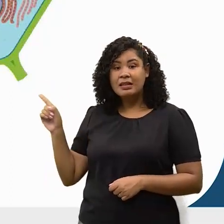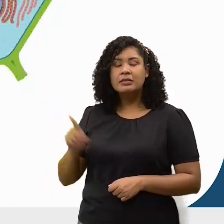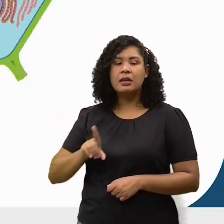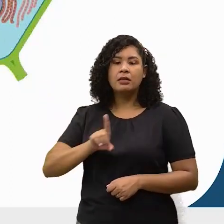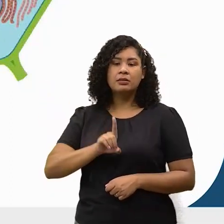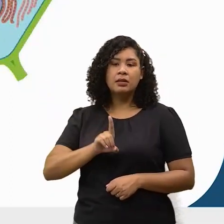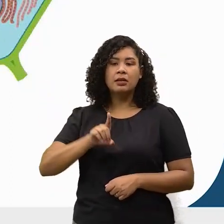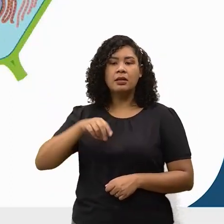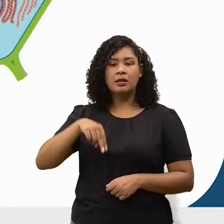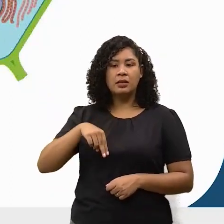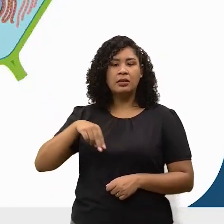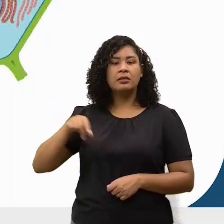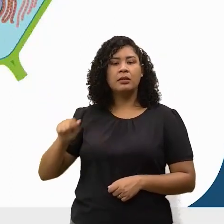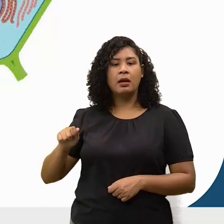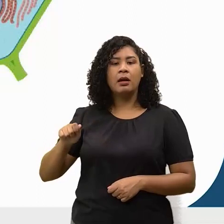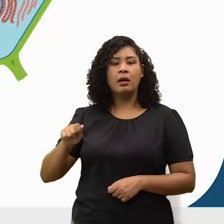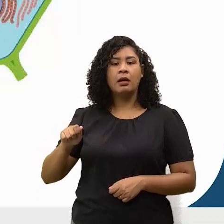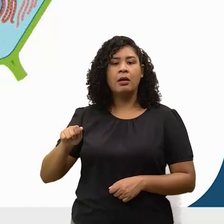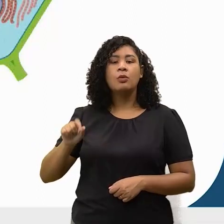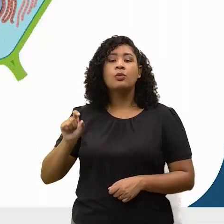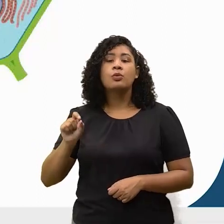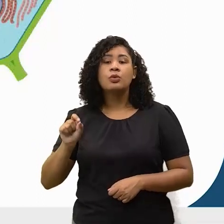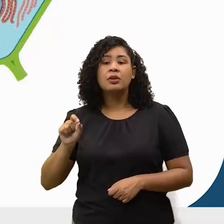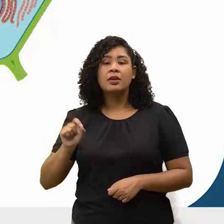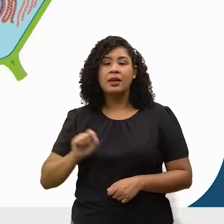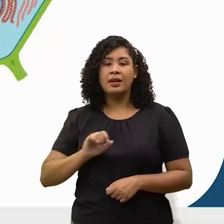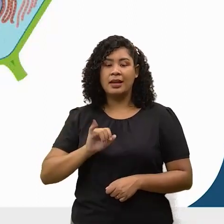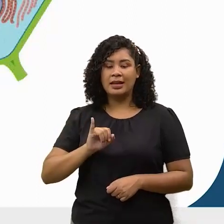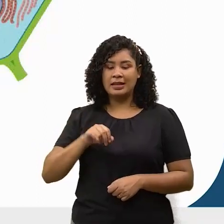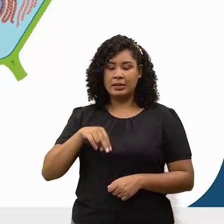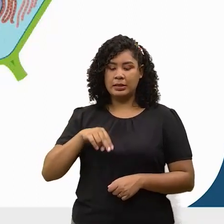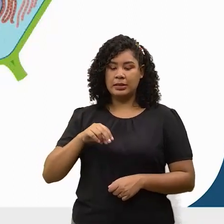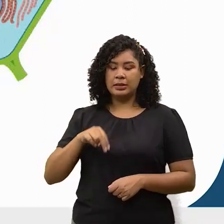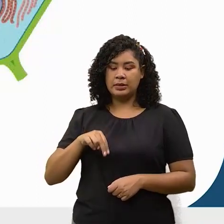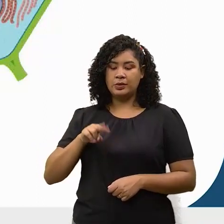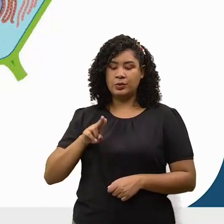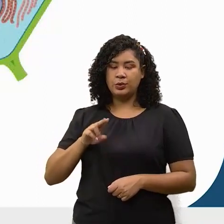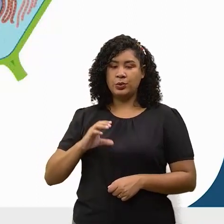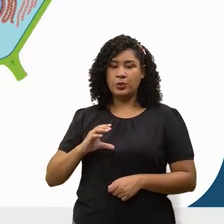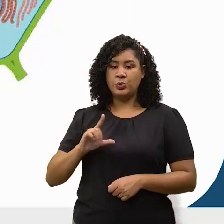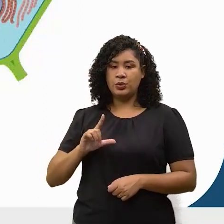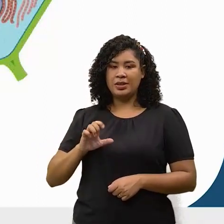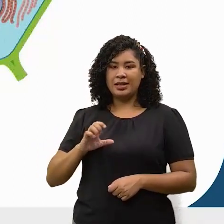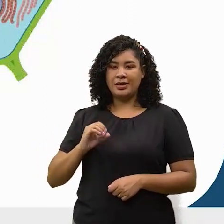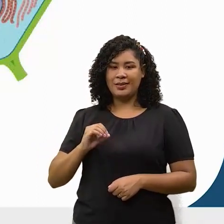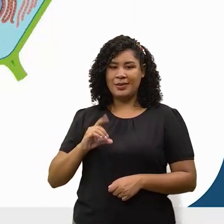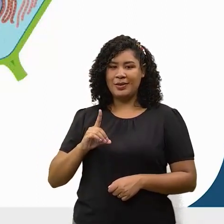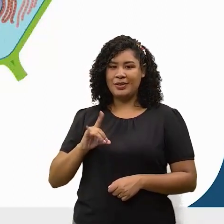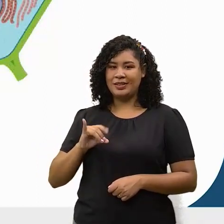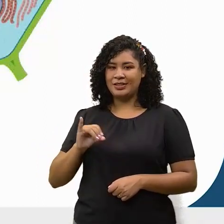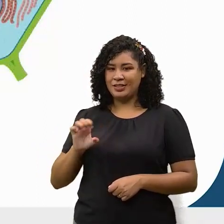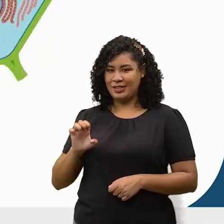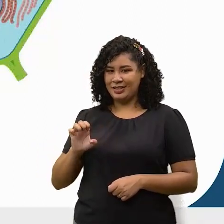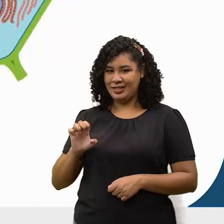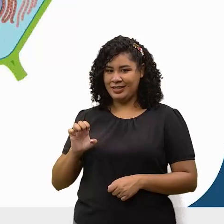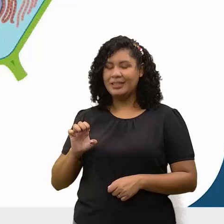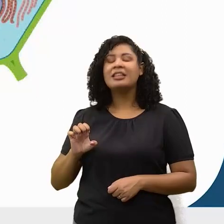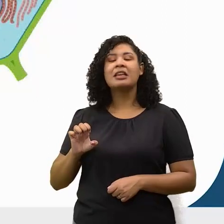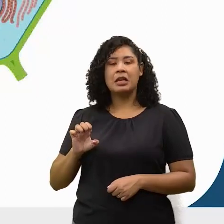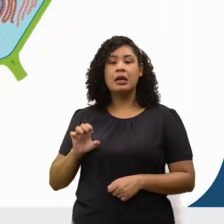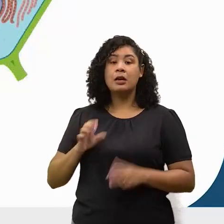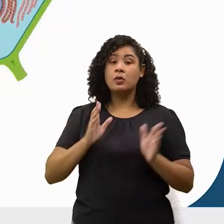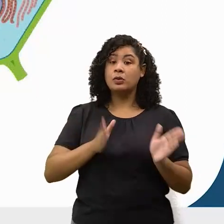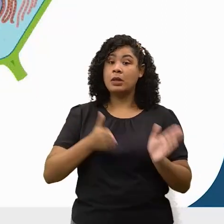DNA de DNA em nucleóide. Nas células eucarióticas,